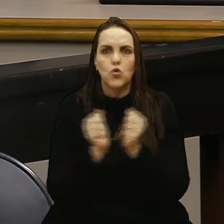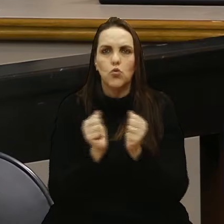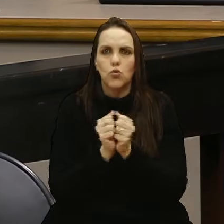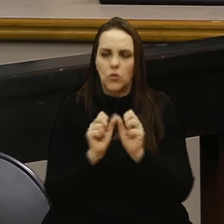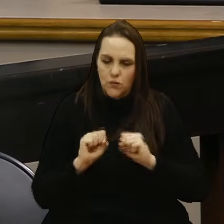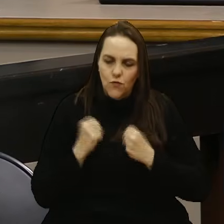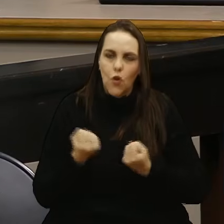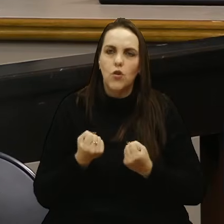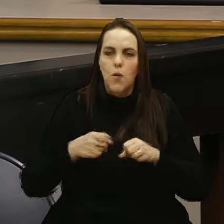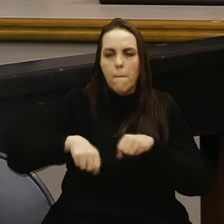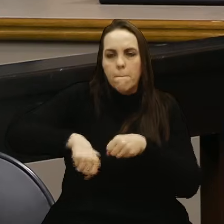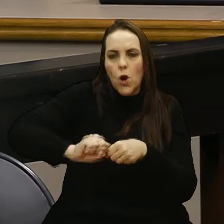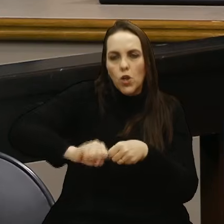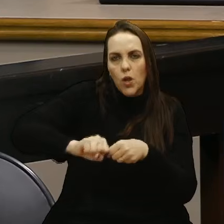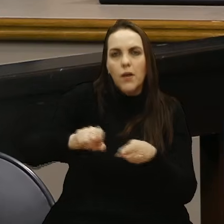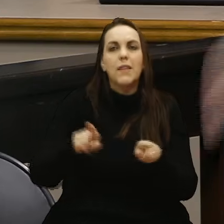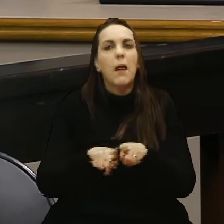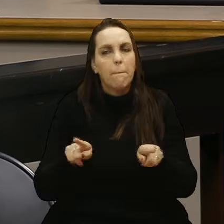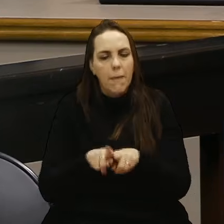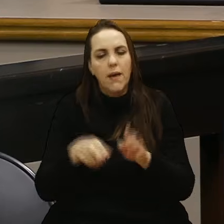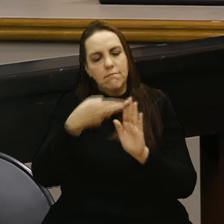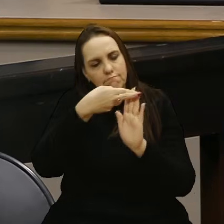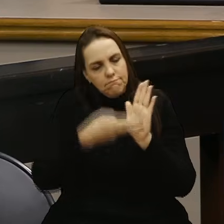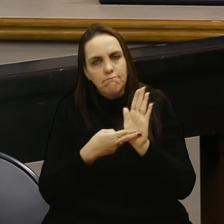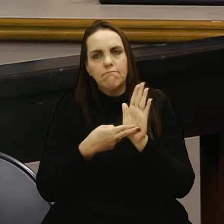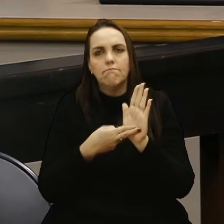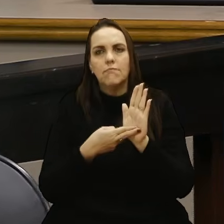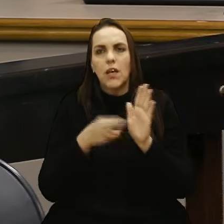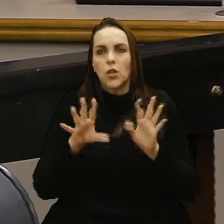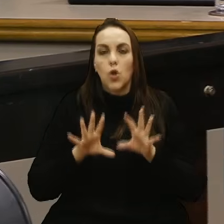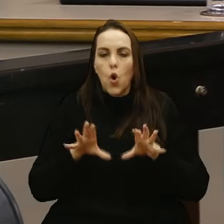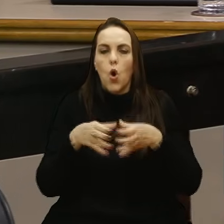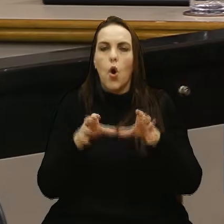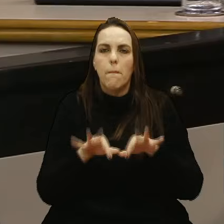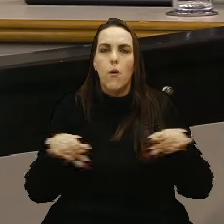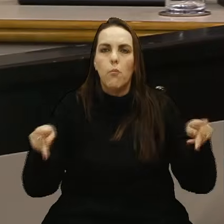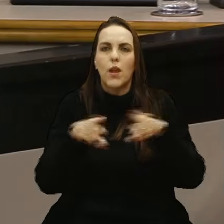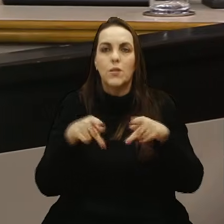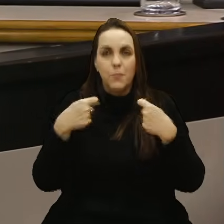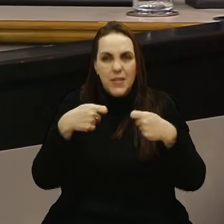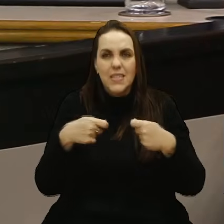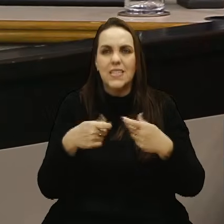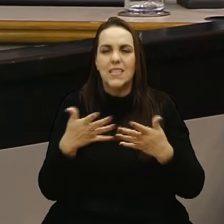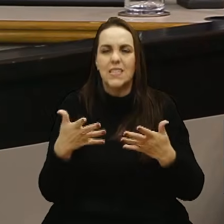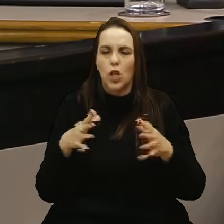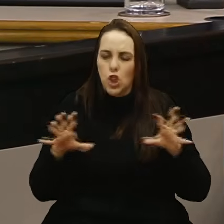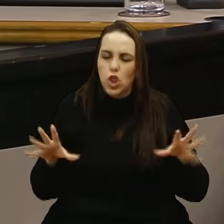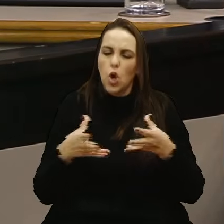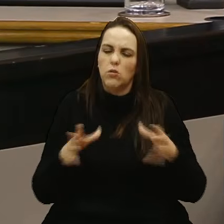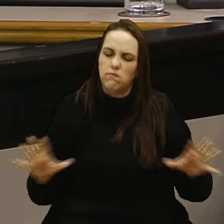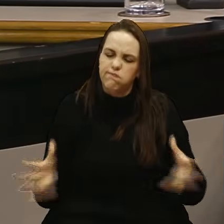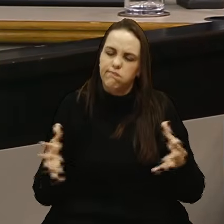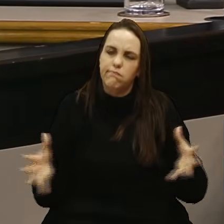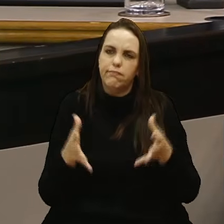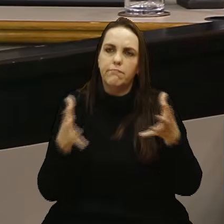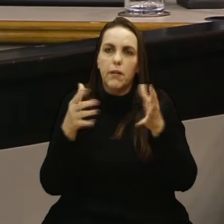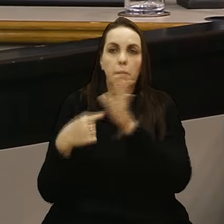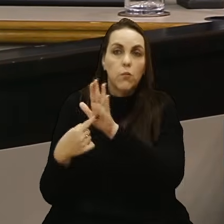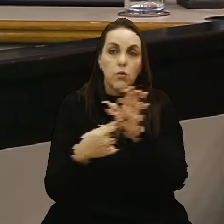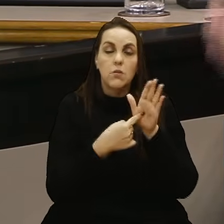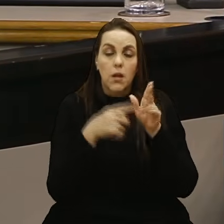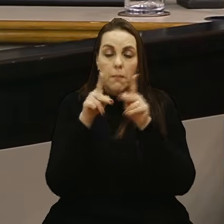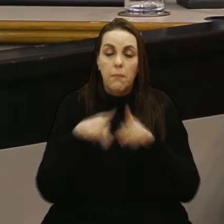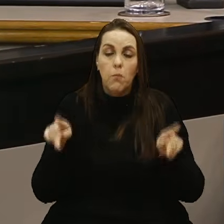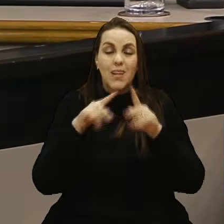Motoboys, regulamentação. A opinião pública comprou a briga dos motoboys. Nós temos que trazer a opinião pública e mostrar para a população lá fora